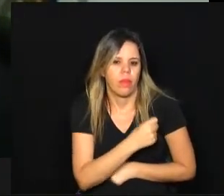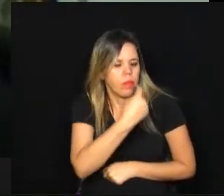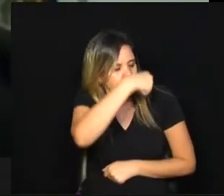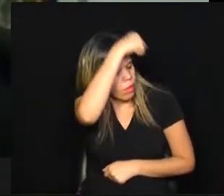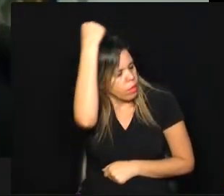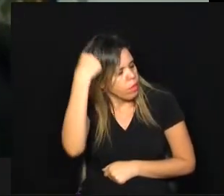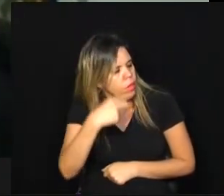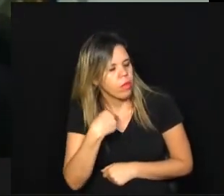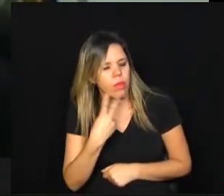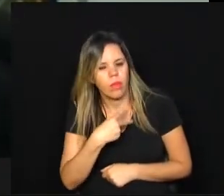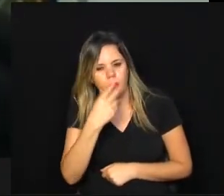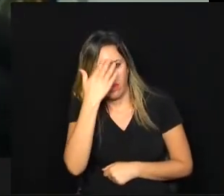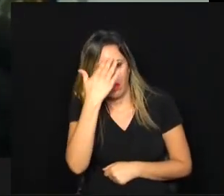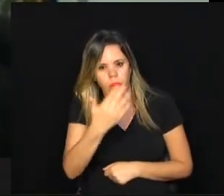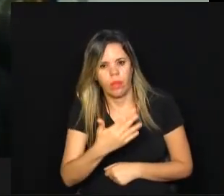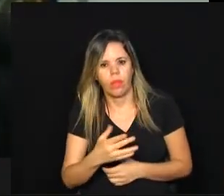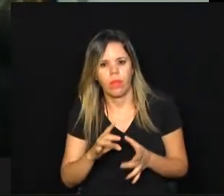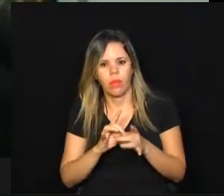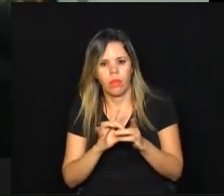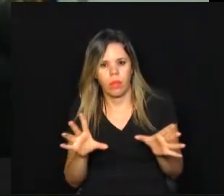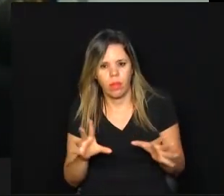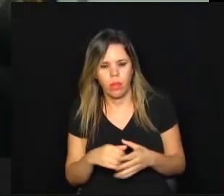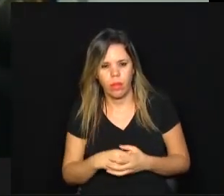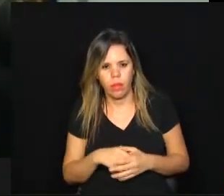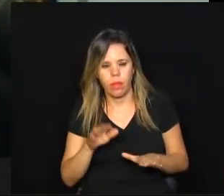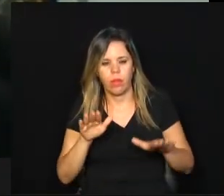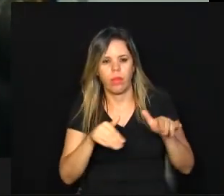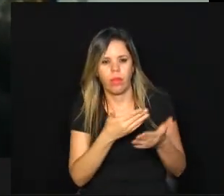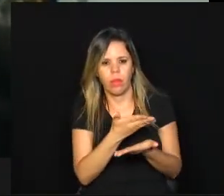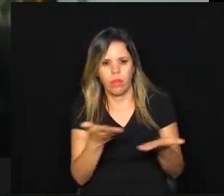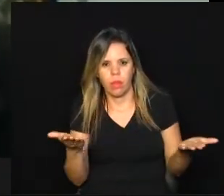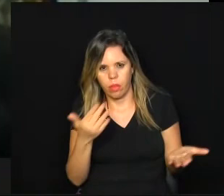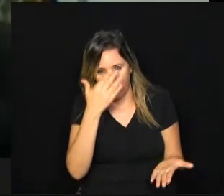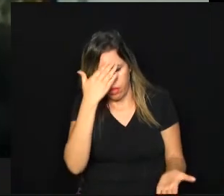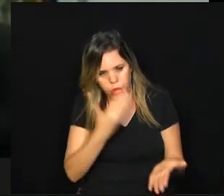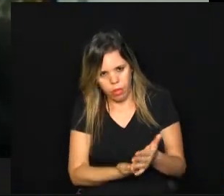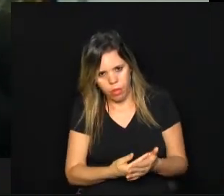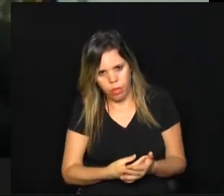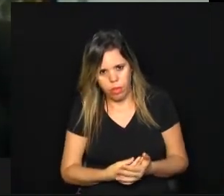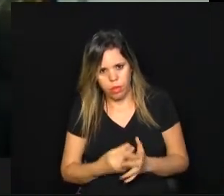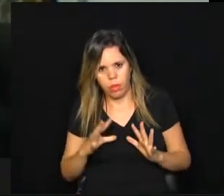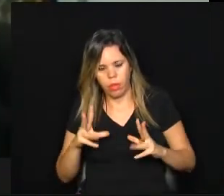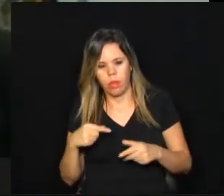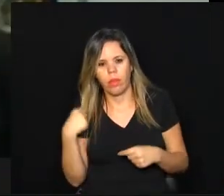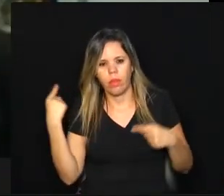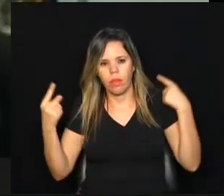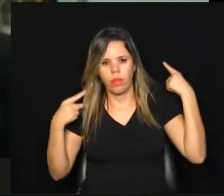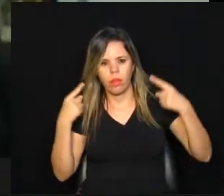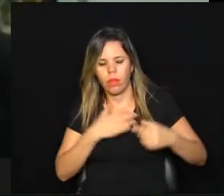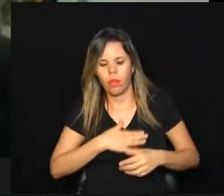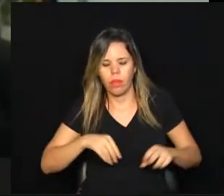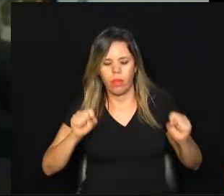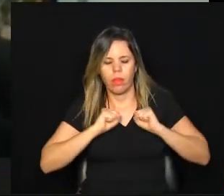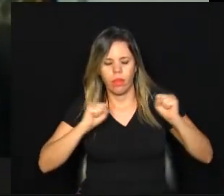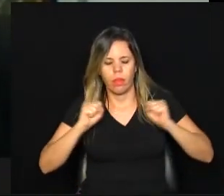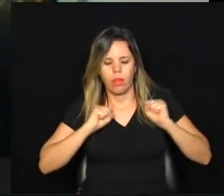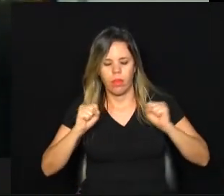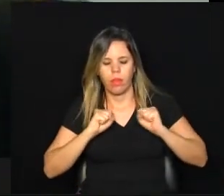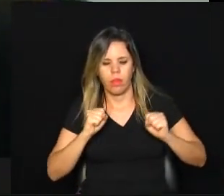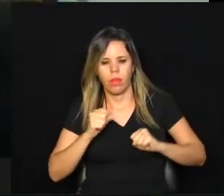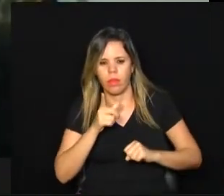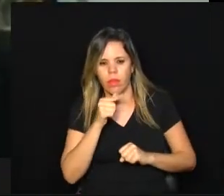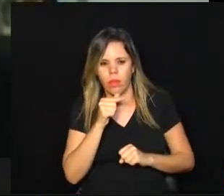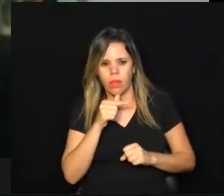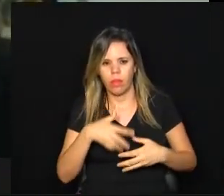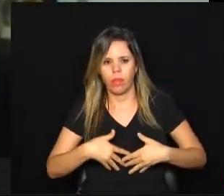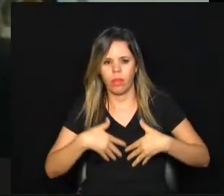Gaspar, grato, me permitem nos chamar. Eu acredito que nós somos todos malucos pela água, com muito orgulho,